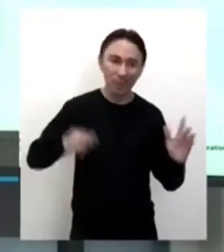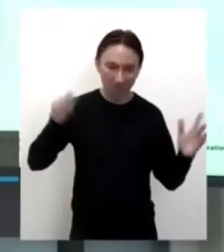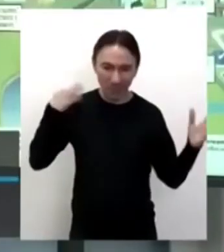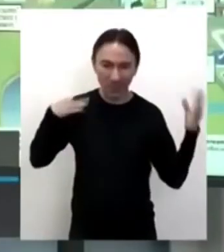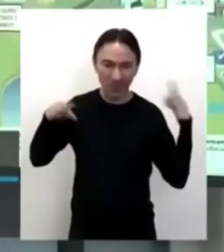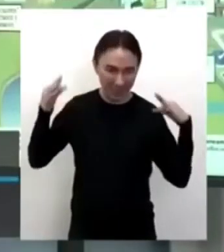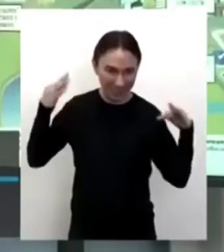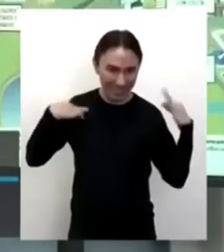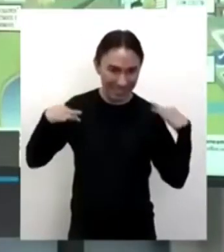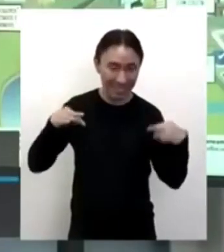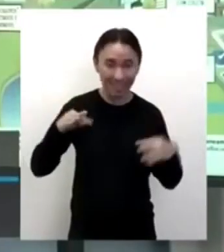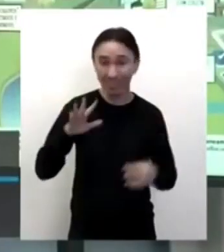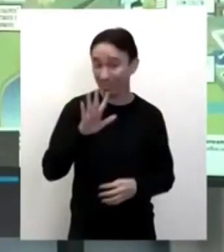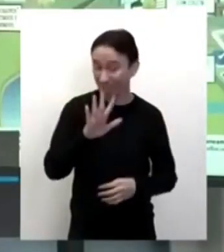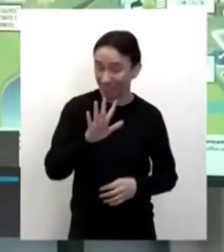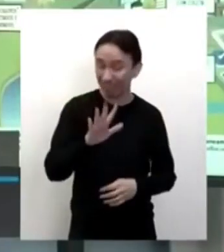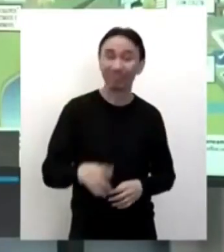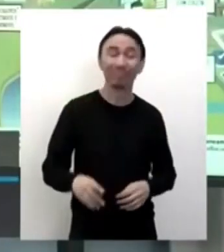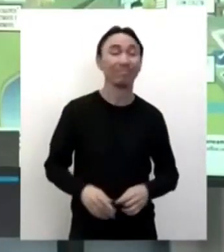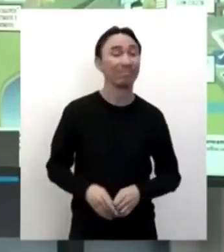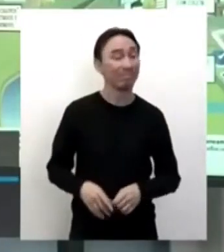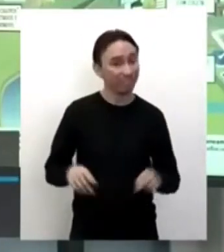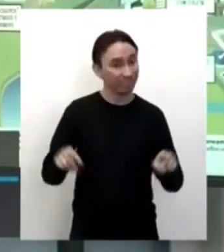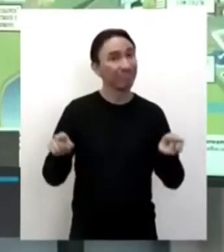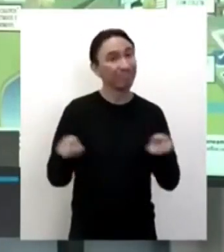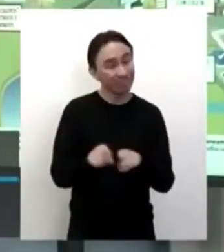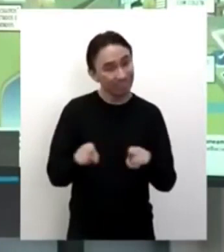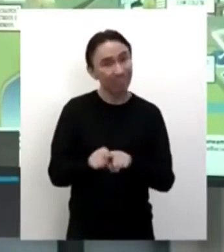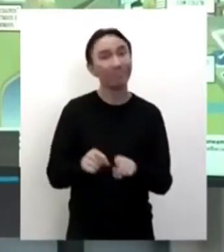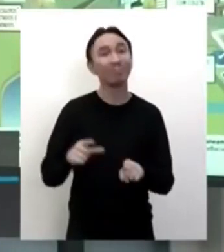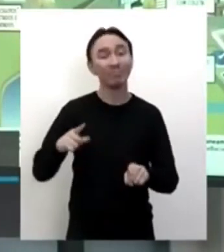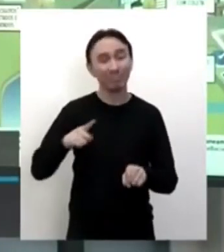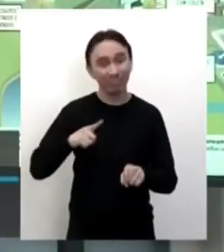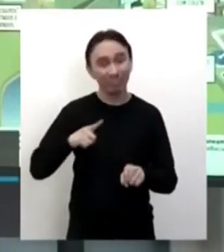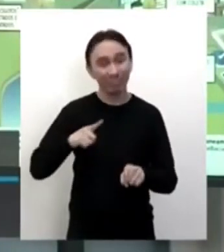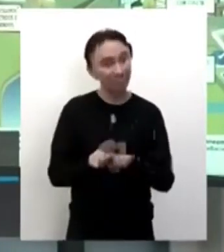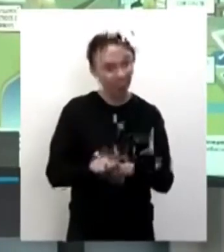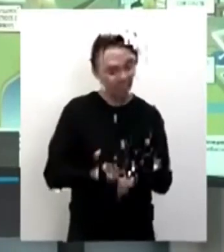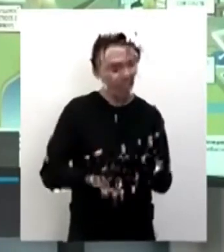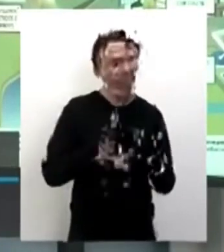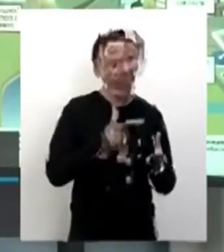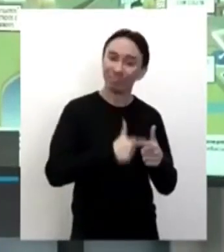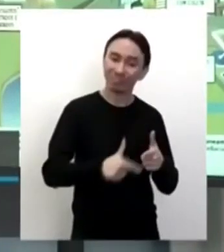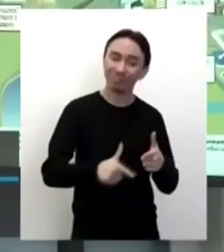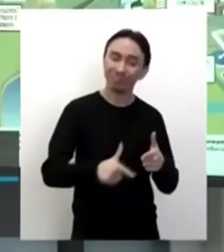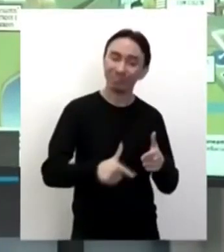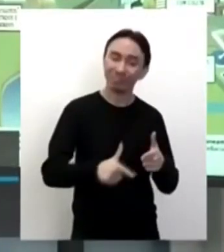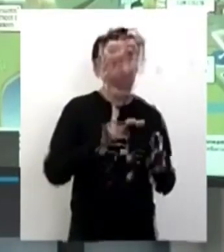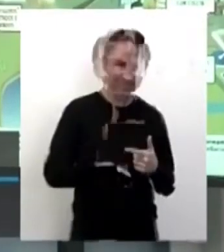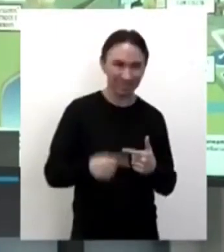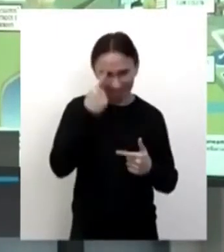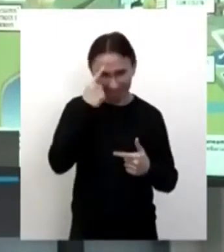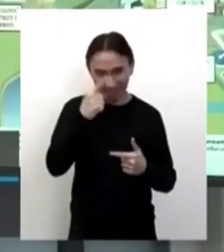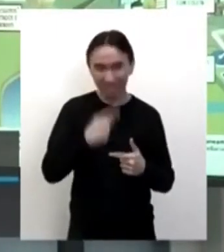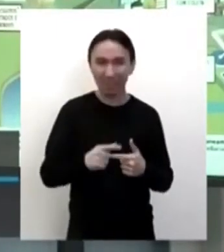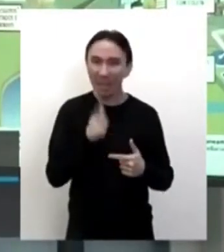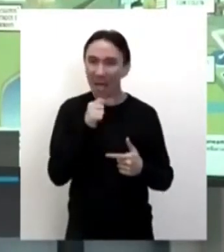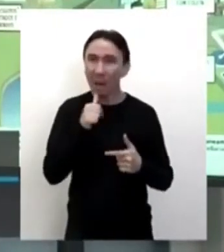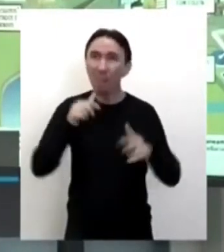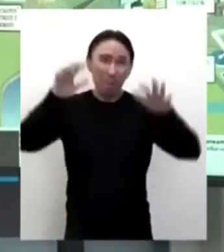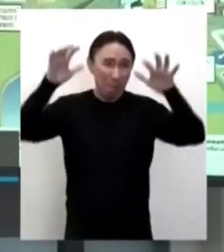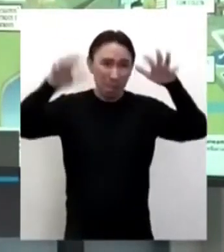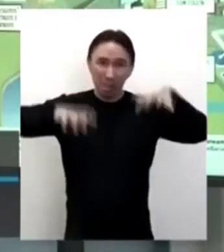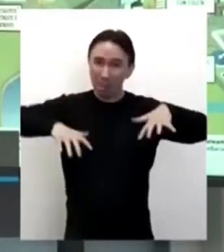as deficiências que uma cidade grande tem, principalmente quando se fala. Então, se fala, por isso que eu falei, exemplo, né,